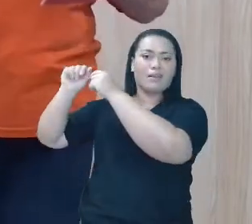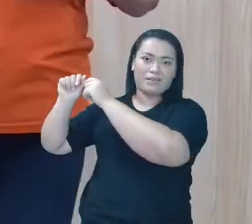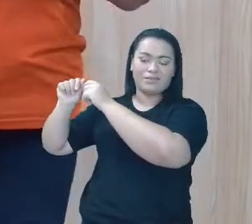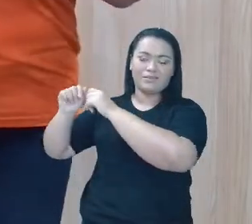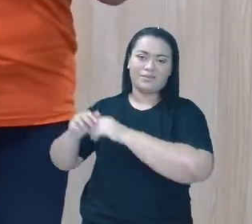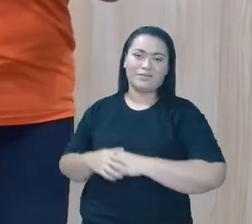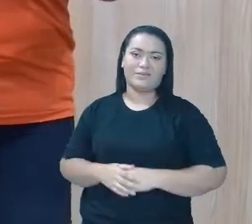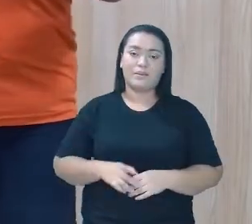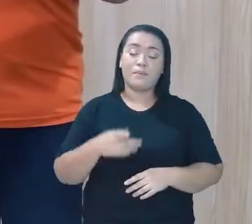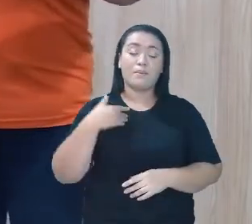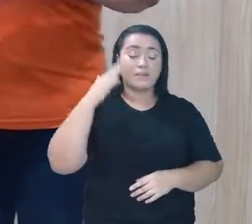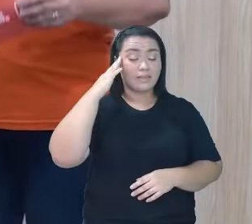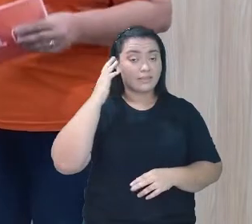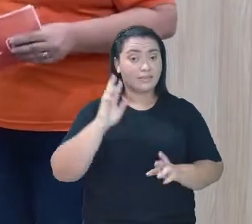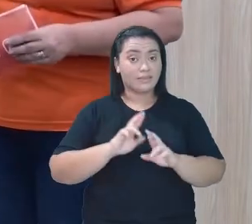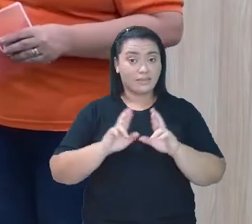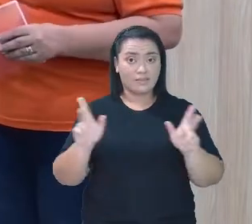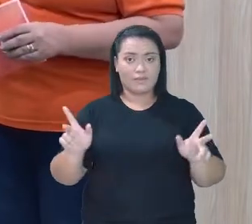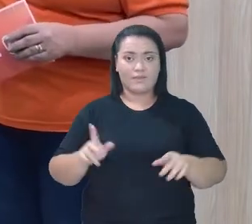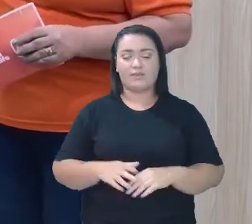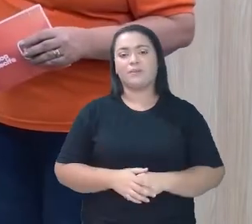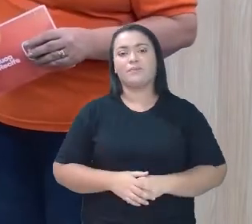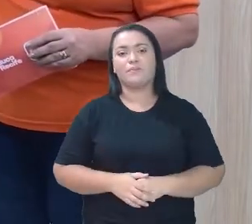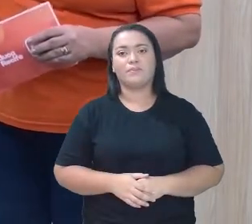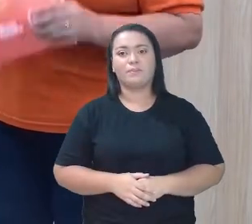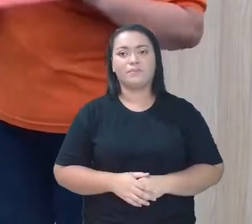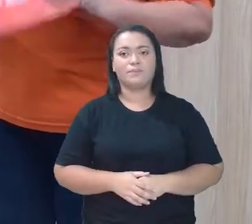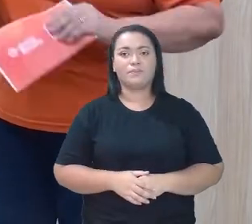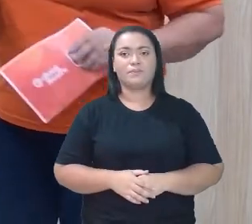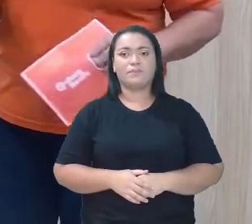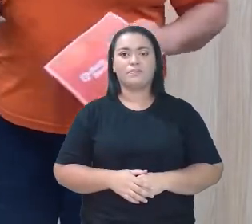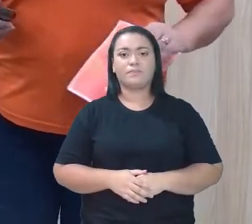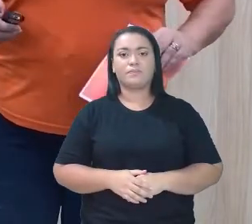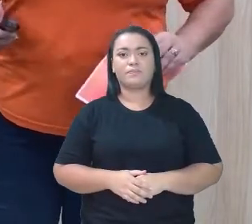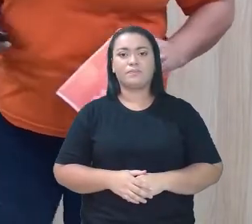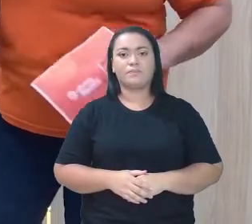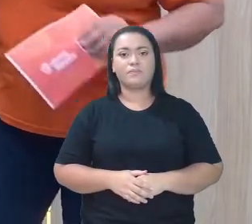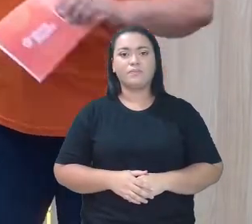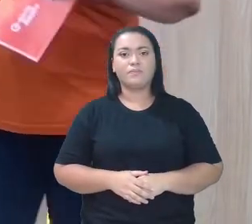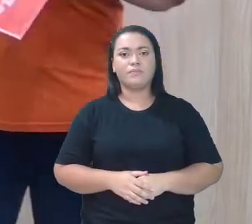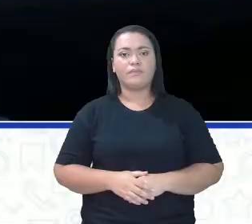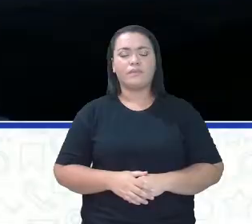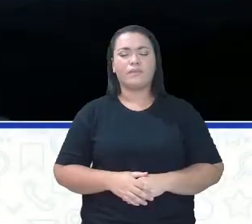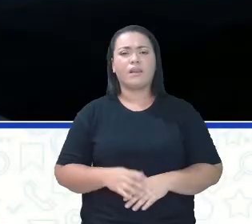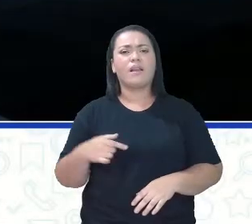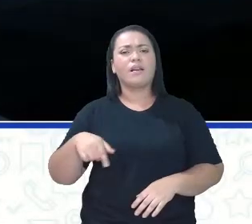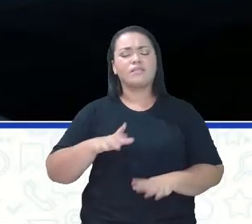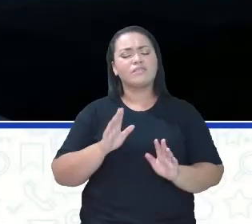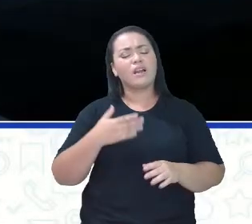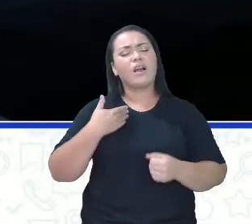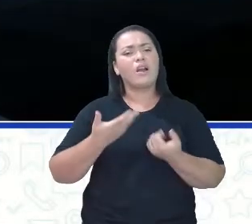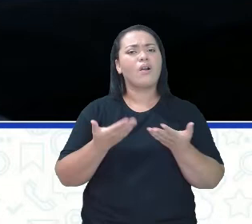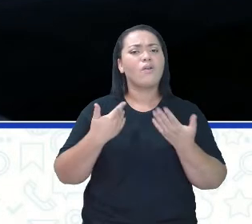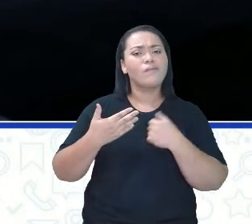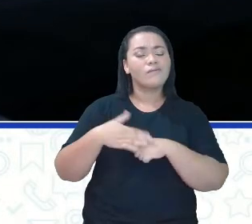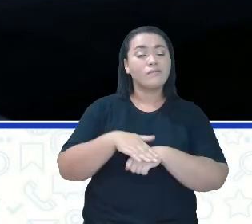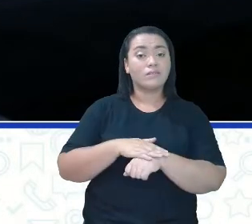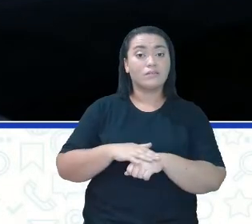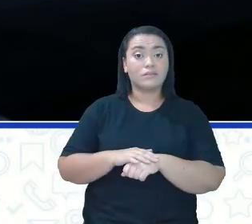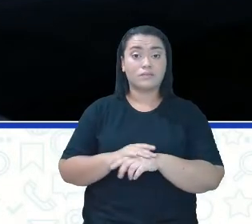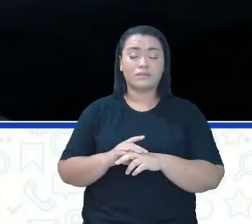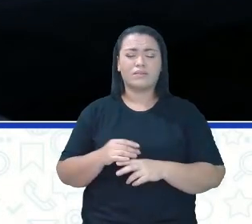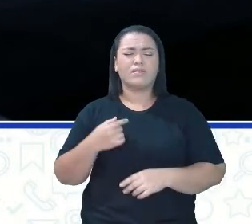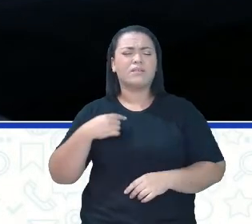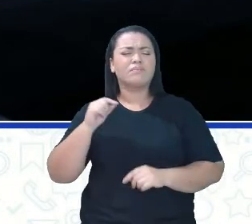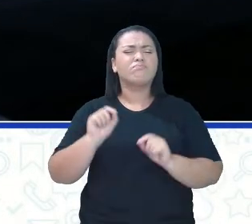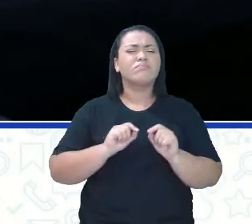vocês saibam a diferença, ok? Então, vamos lá. A gente conversou sobre astronomia,